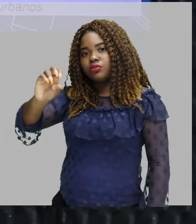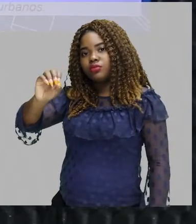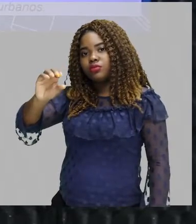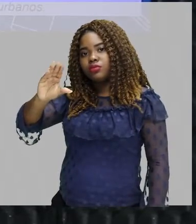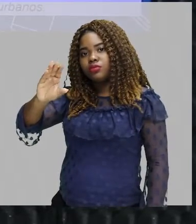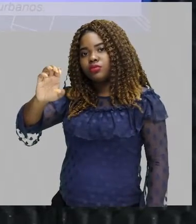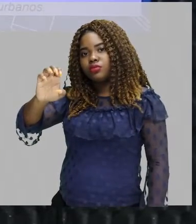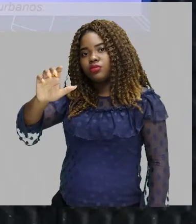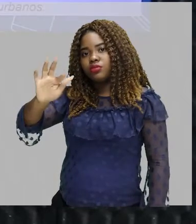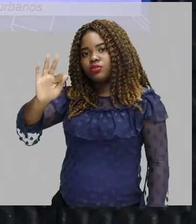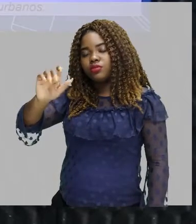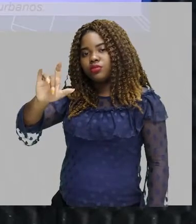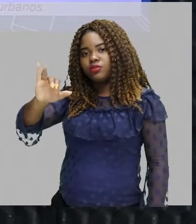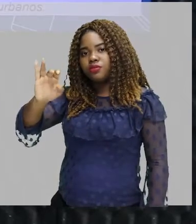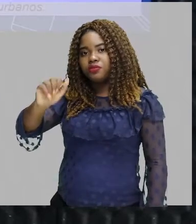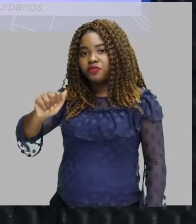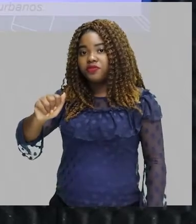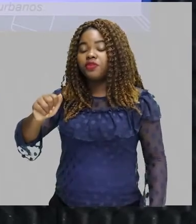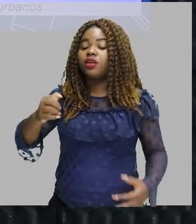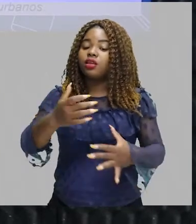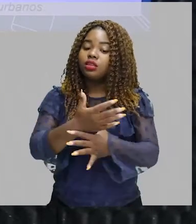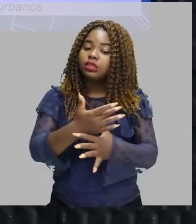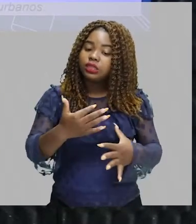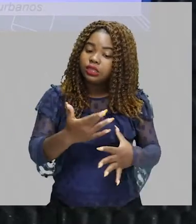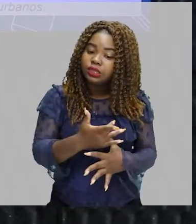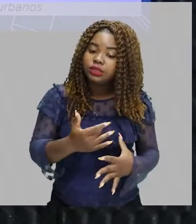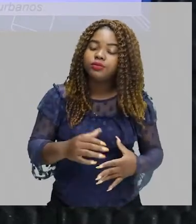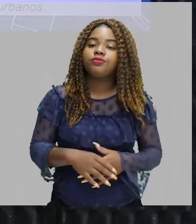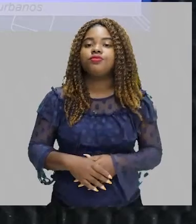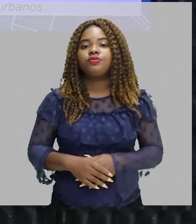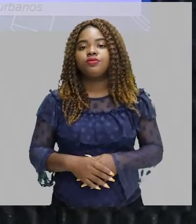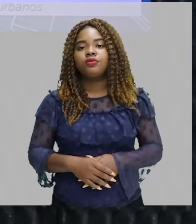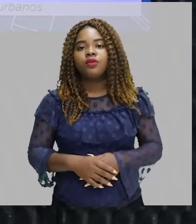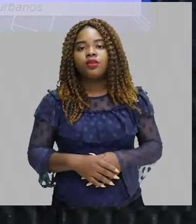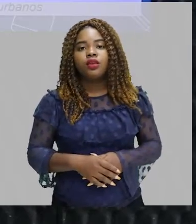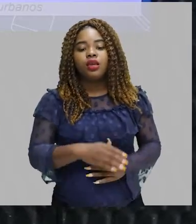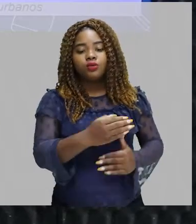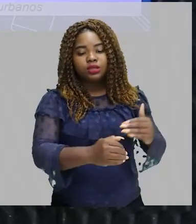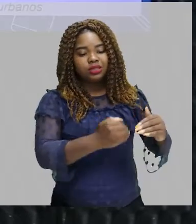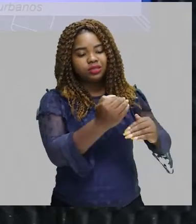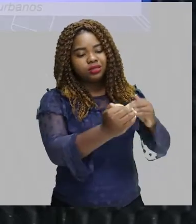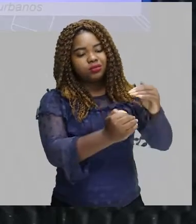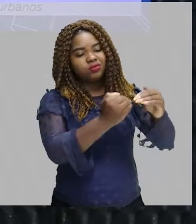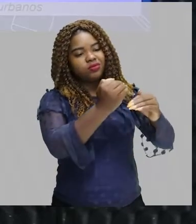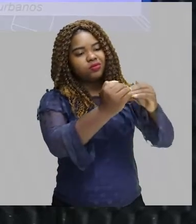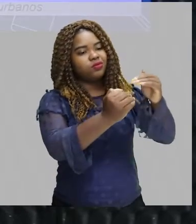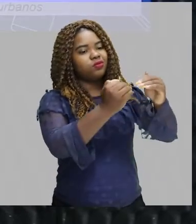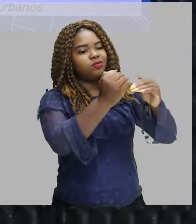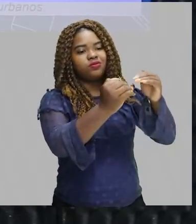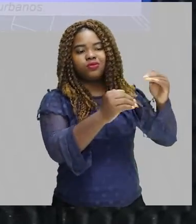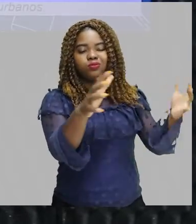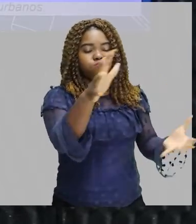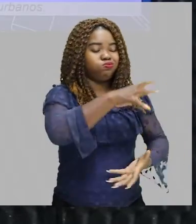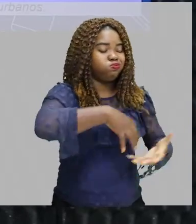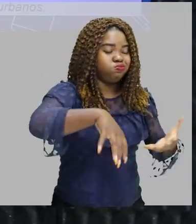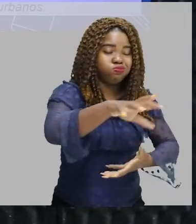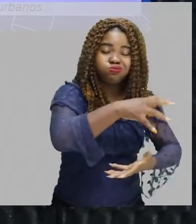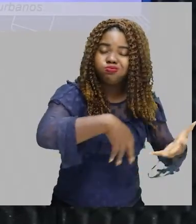macrocefalia urbana, tá? Macrocefalia urbana é o crescimento desordenado dos espaços